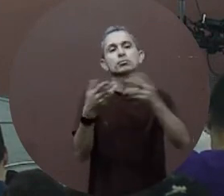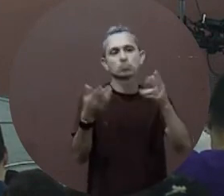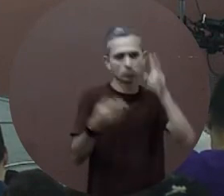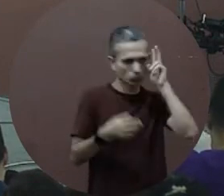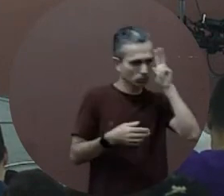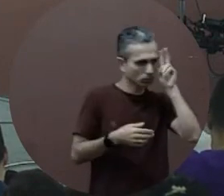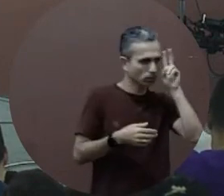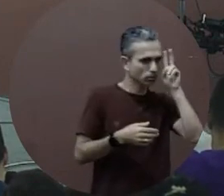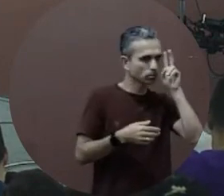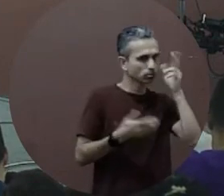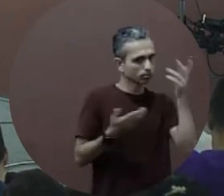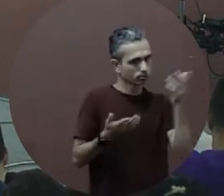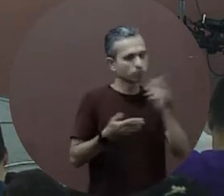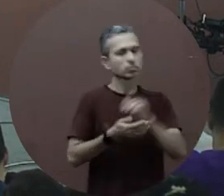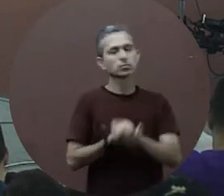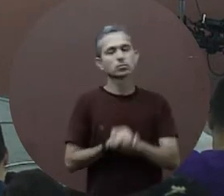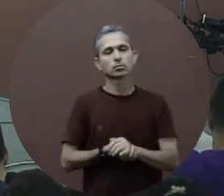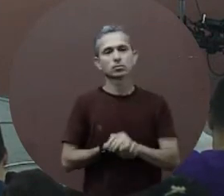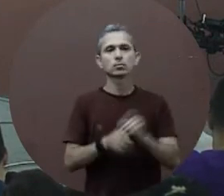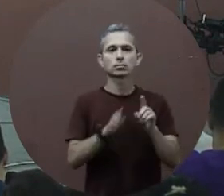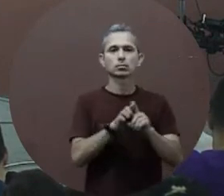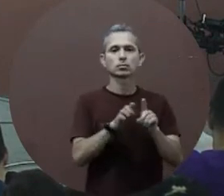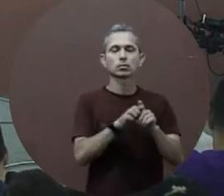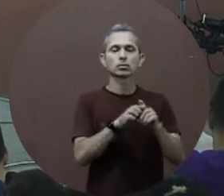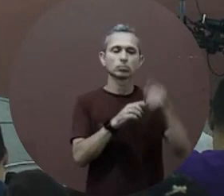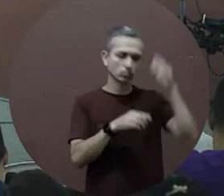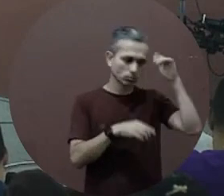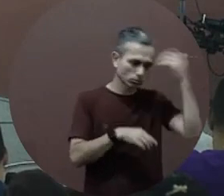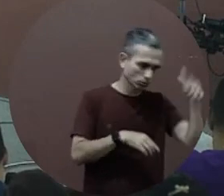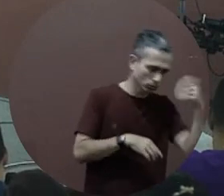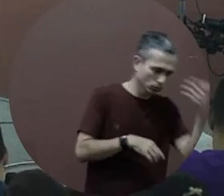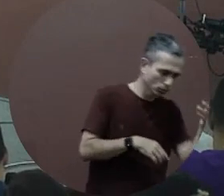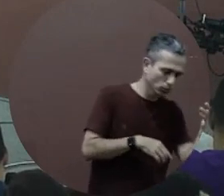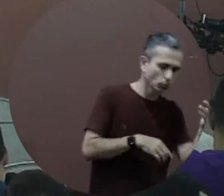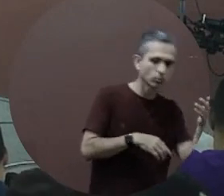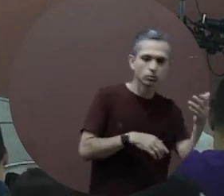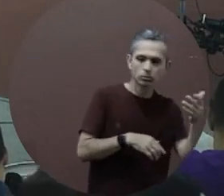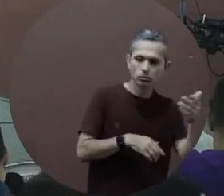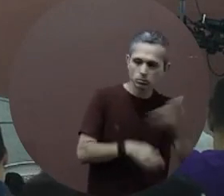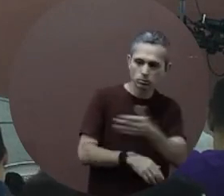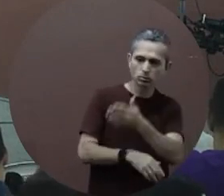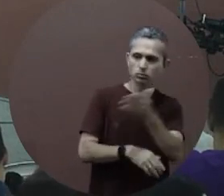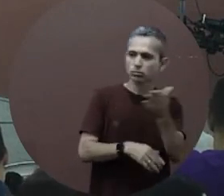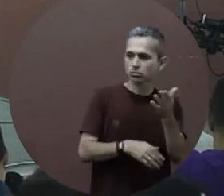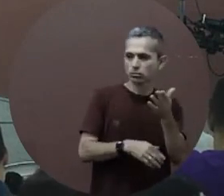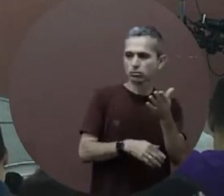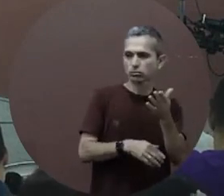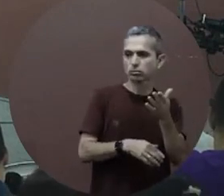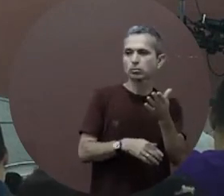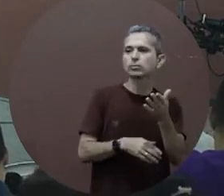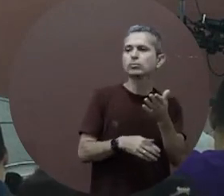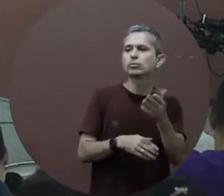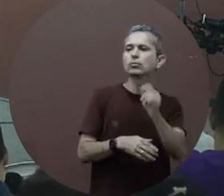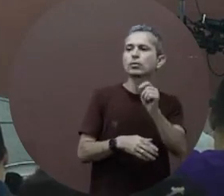digno de honra entre todos seja o matrimônio. A igreja tem que honrar o casamento.